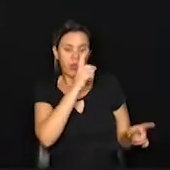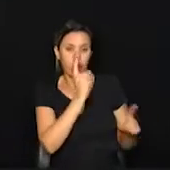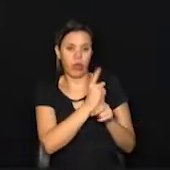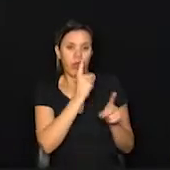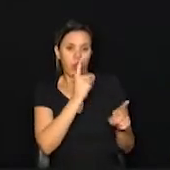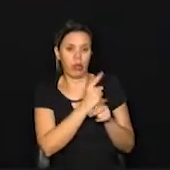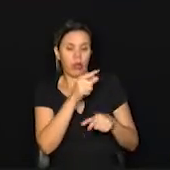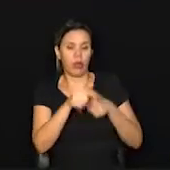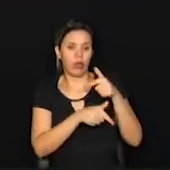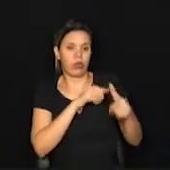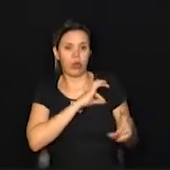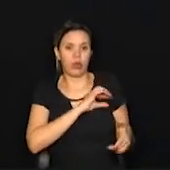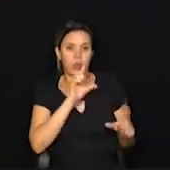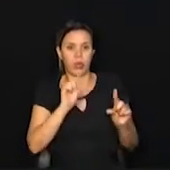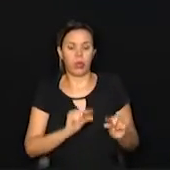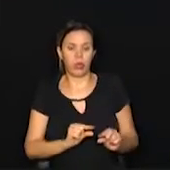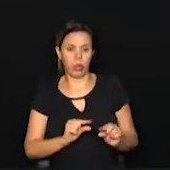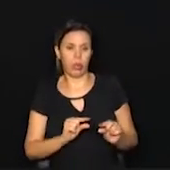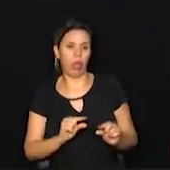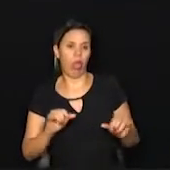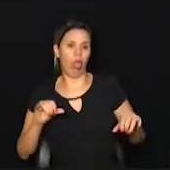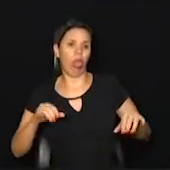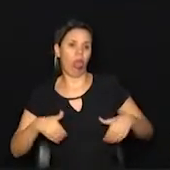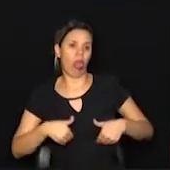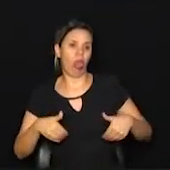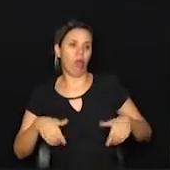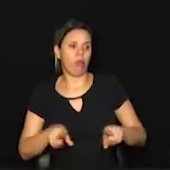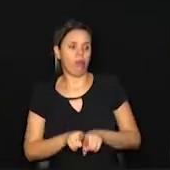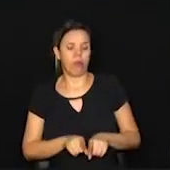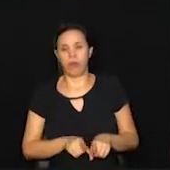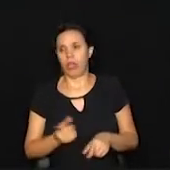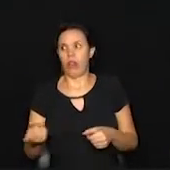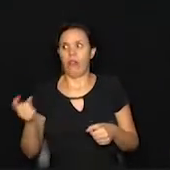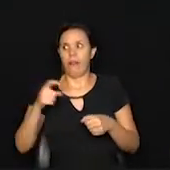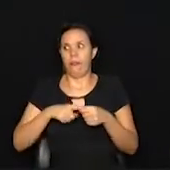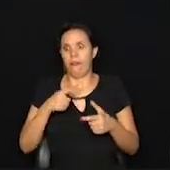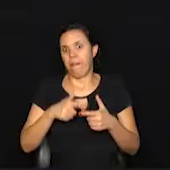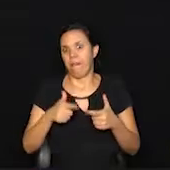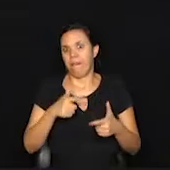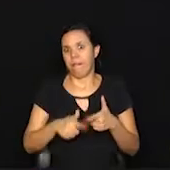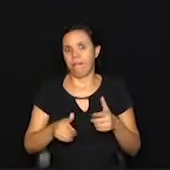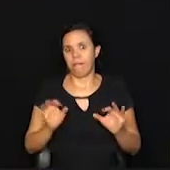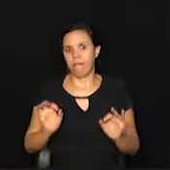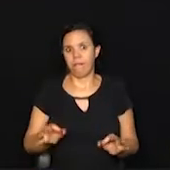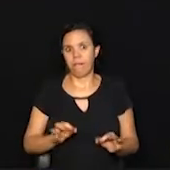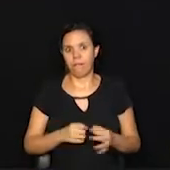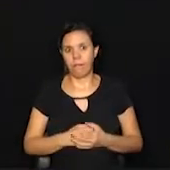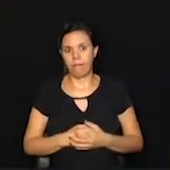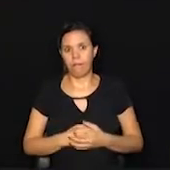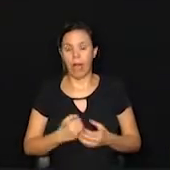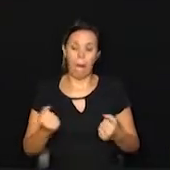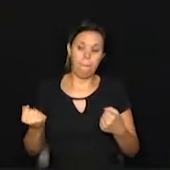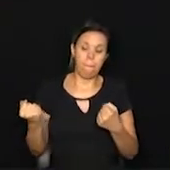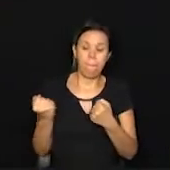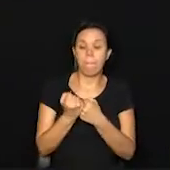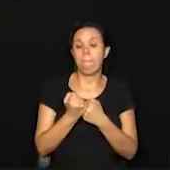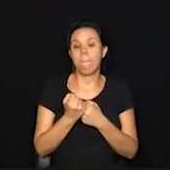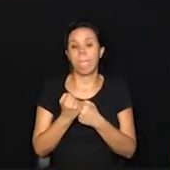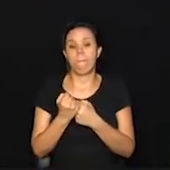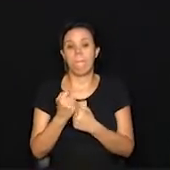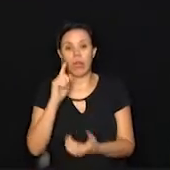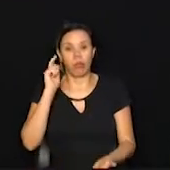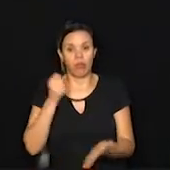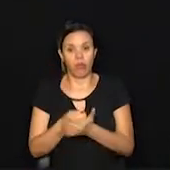trabalhadora um salário de fome aí eles volta aquela aquela compulsão deles Tá certo de apoiar alguma medida